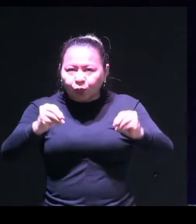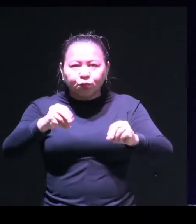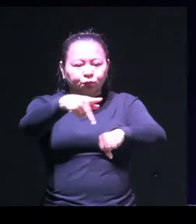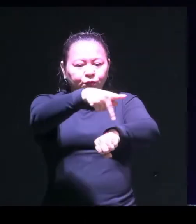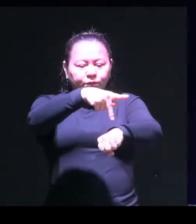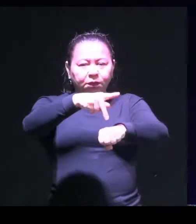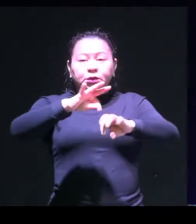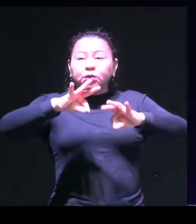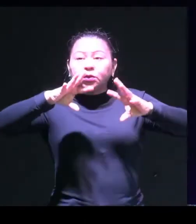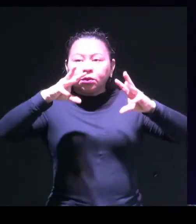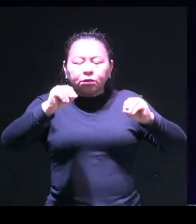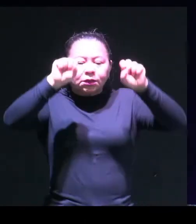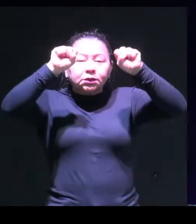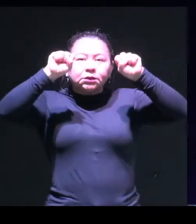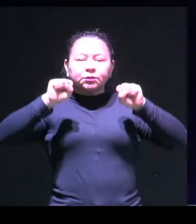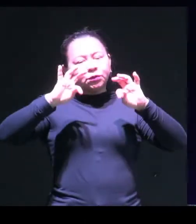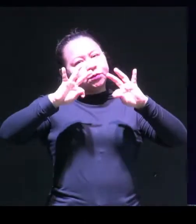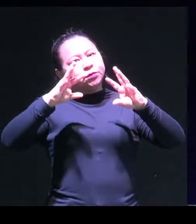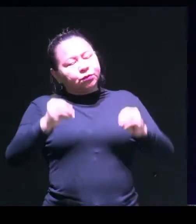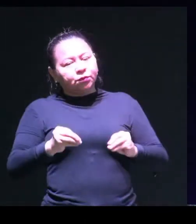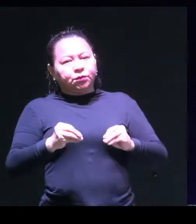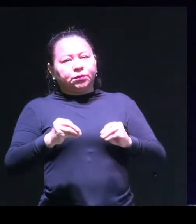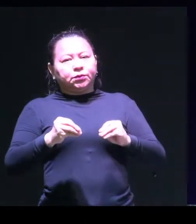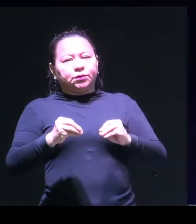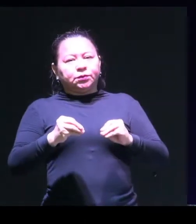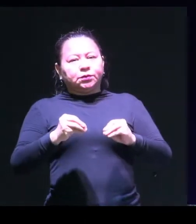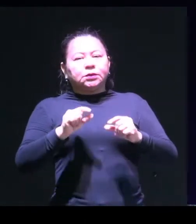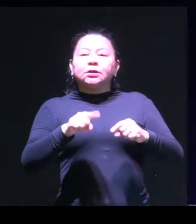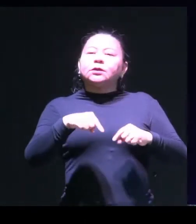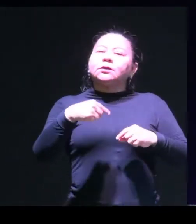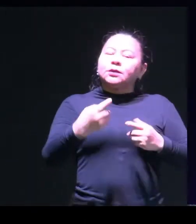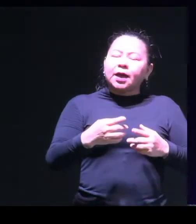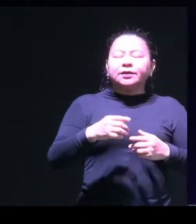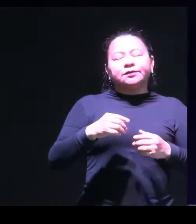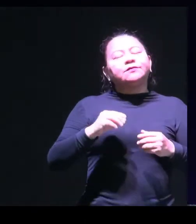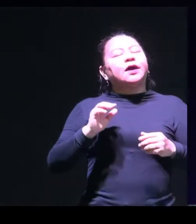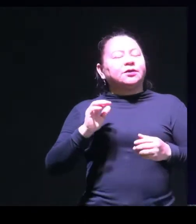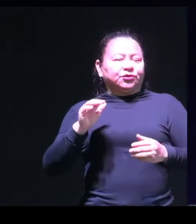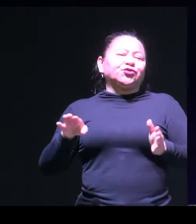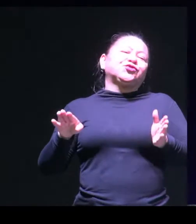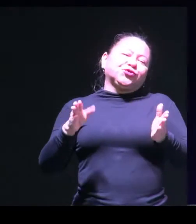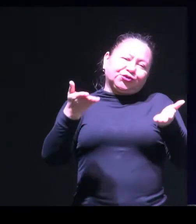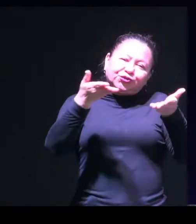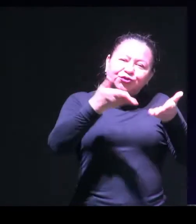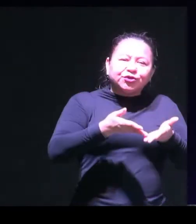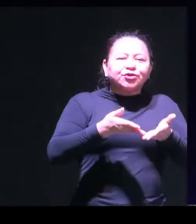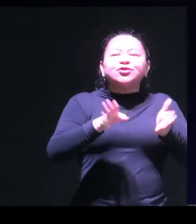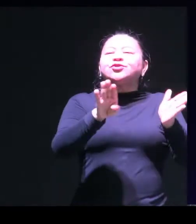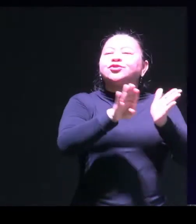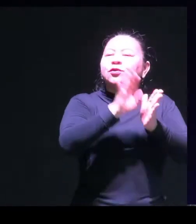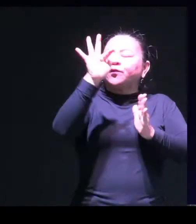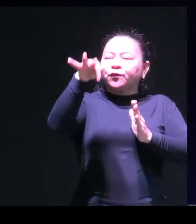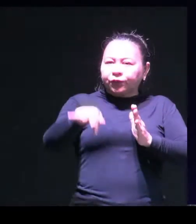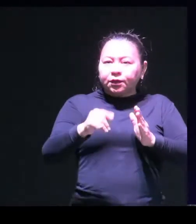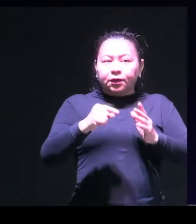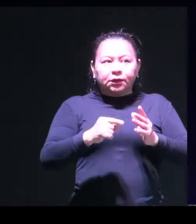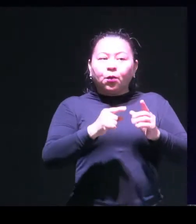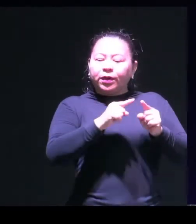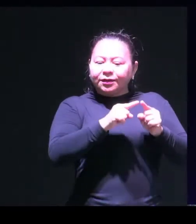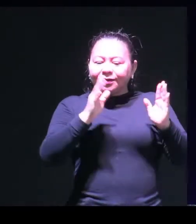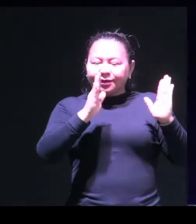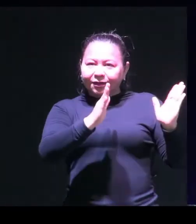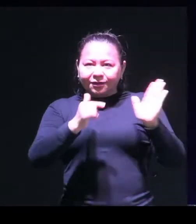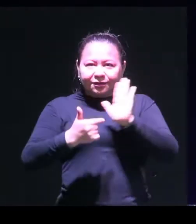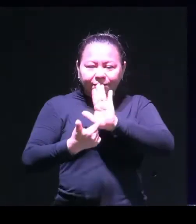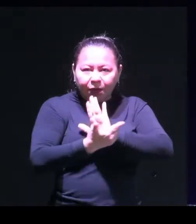nações, para testemunho de todas as pessoas, de todas as gentes, então viria o fim. Agora, o interessante é que esses sinais que Jesus